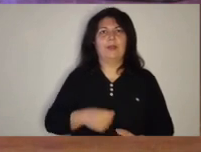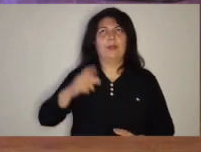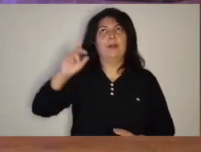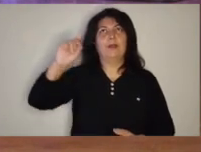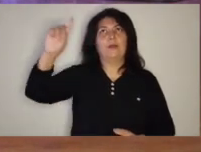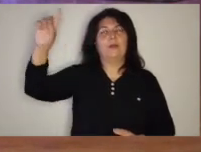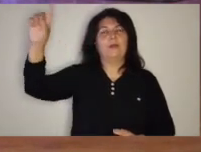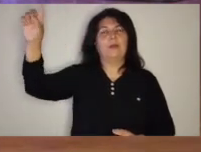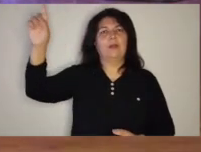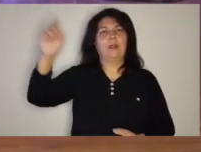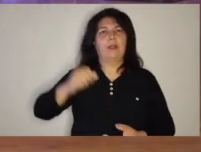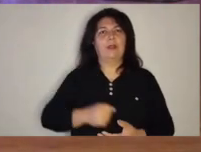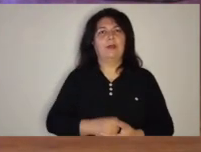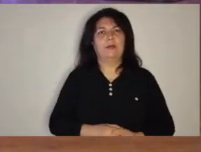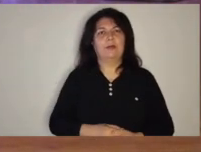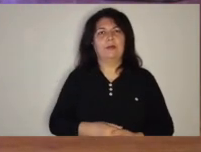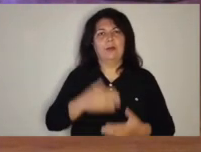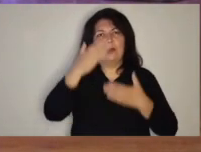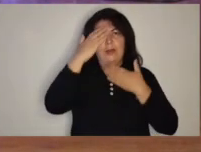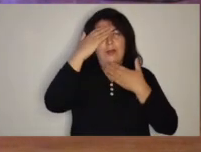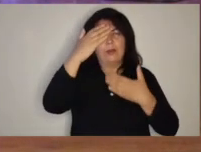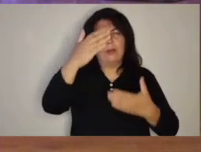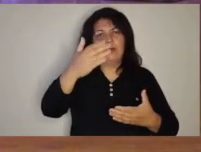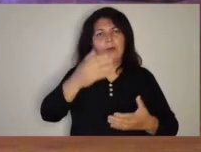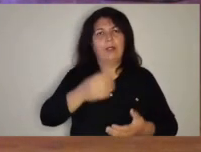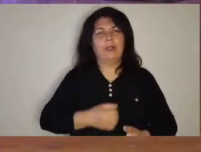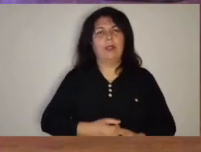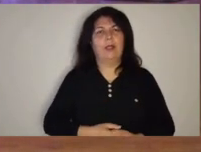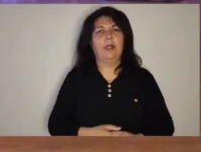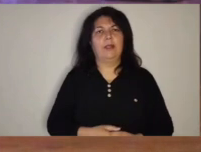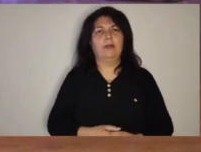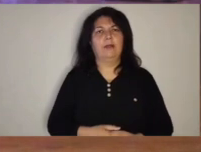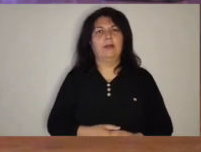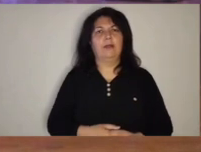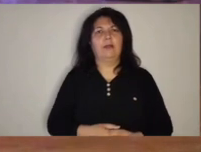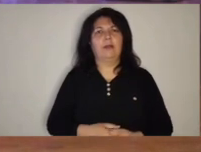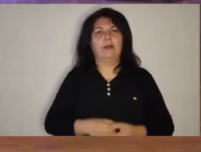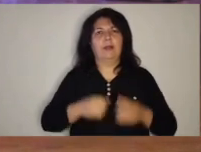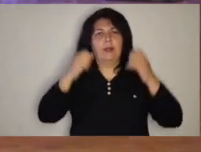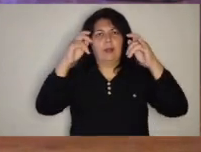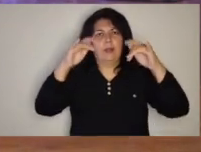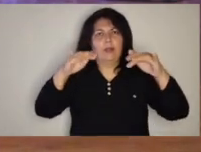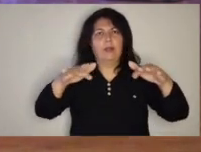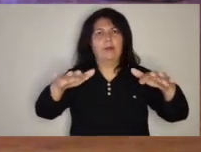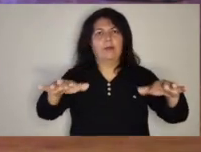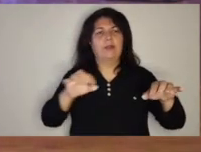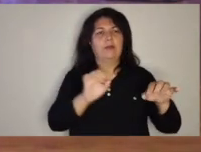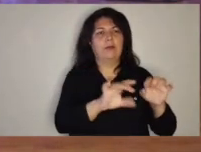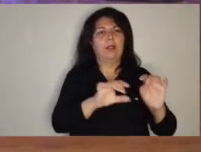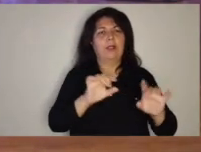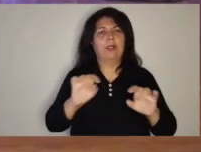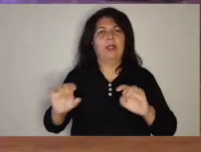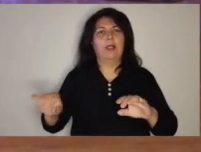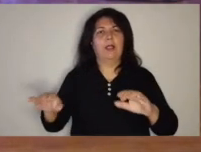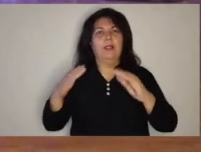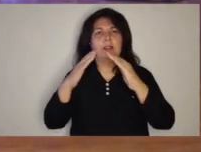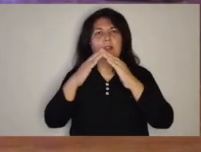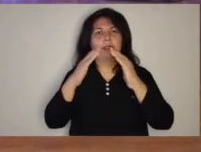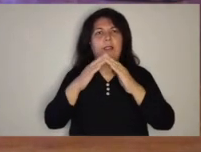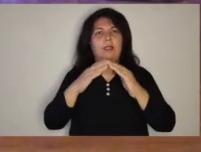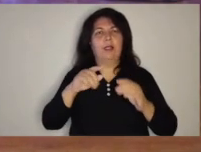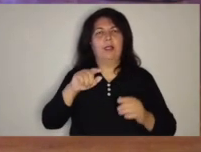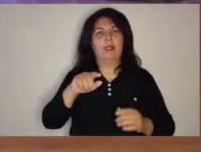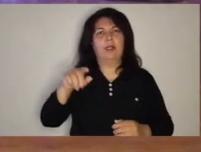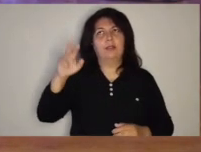nome de Jesus. Estamos pedindo ao Senhor, ao Espírito Santo de Deus, que abençoe, Senhor Deus, a cada dizimista, a cada ofertante